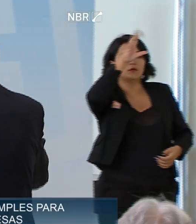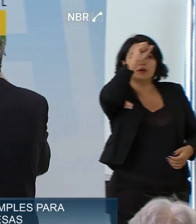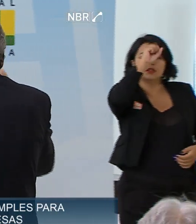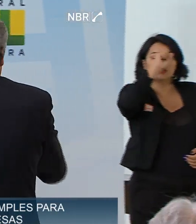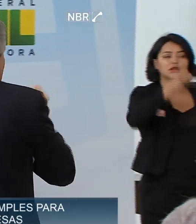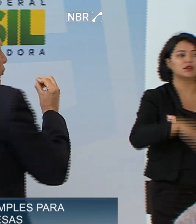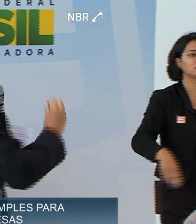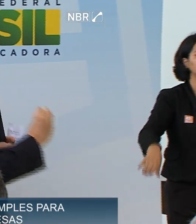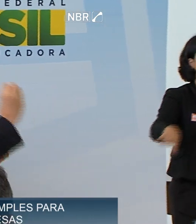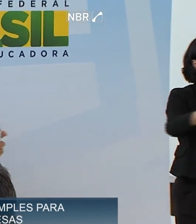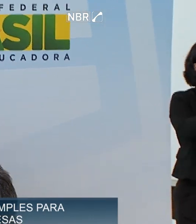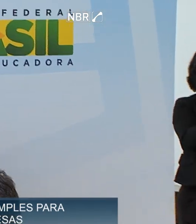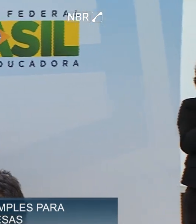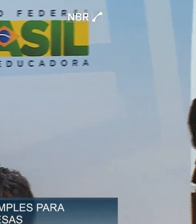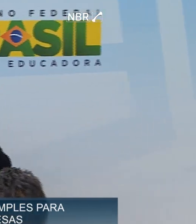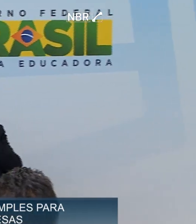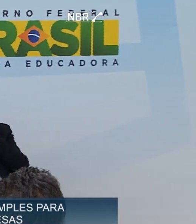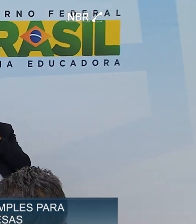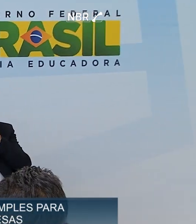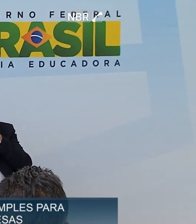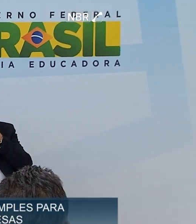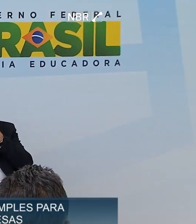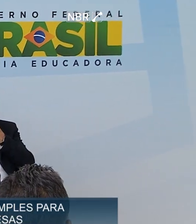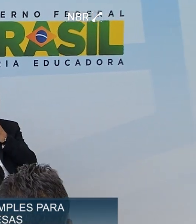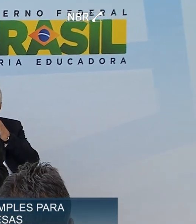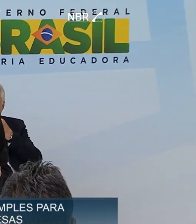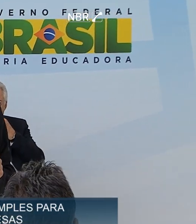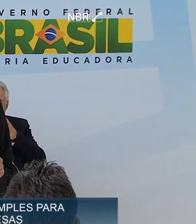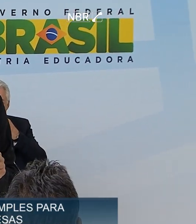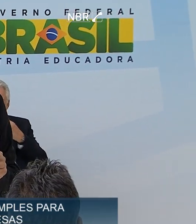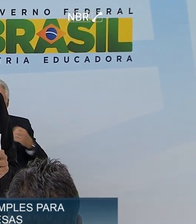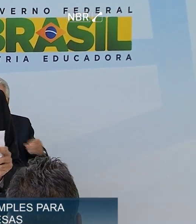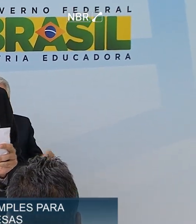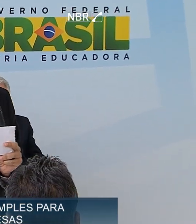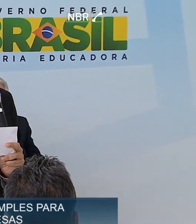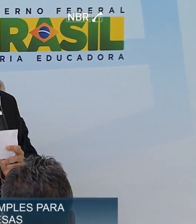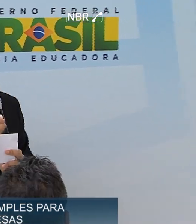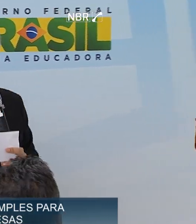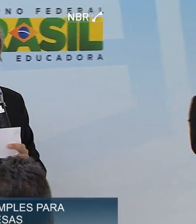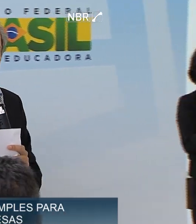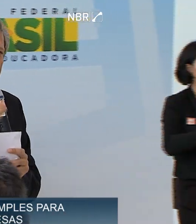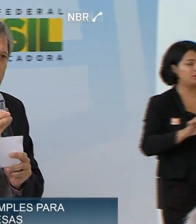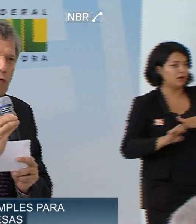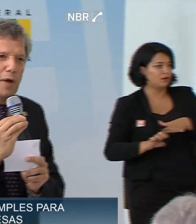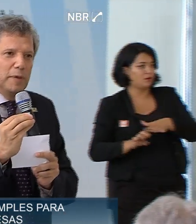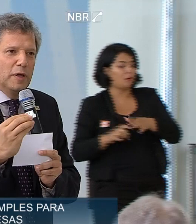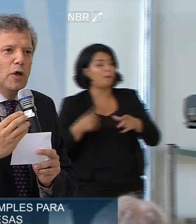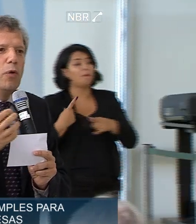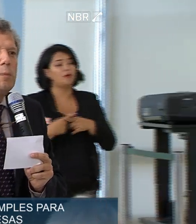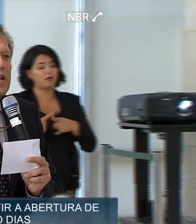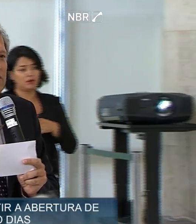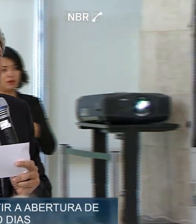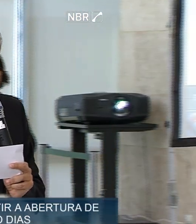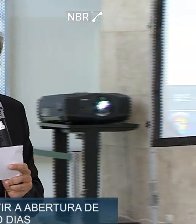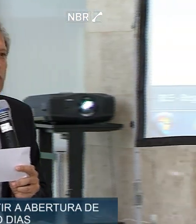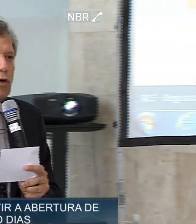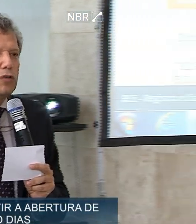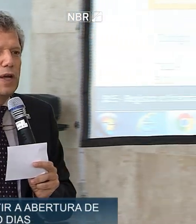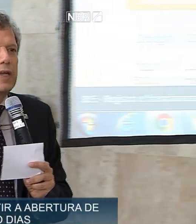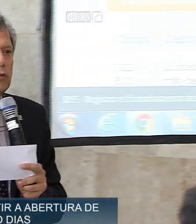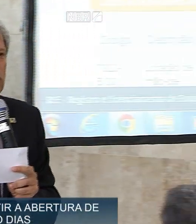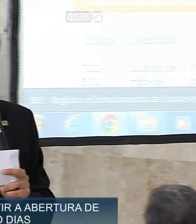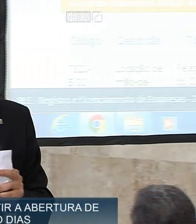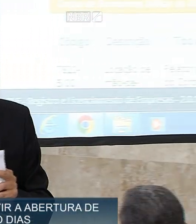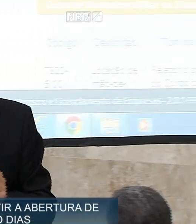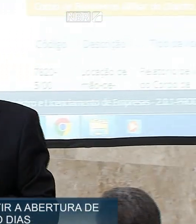uniforme o processo de abertura e licenciamento de empresa sabe por se não for uniforme o empresário que